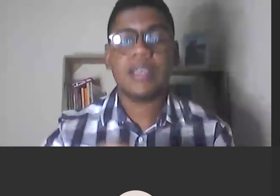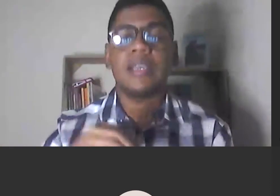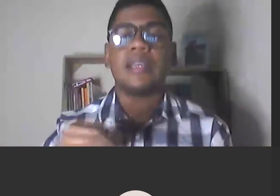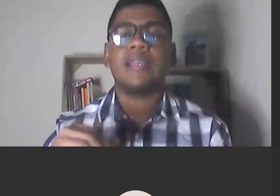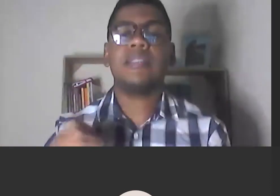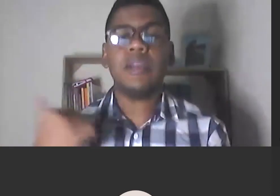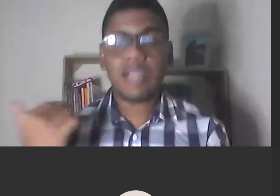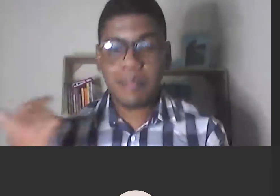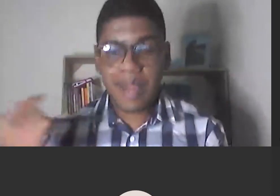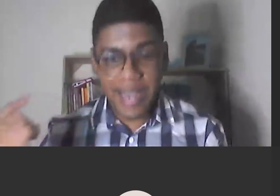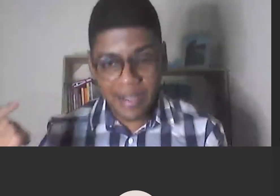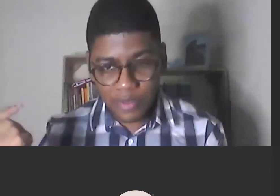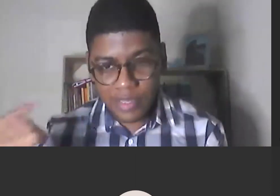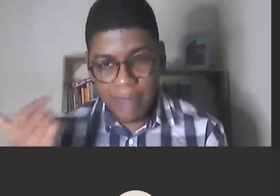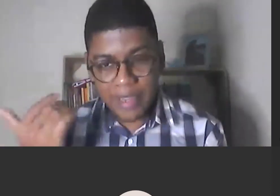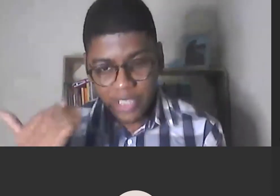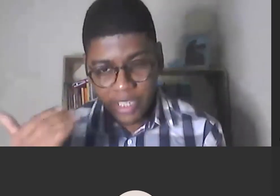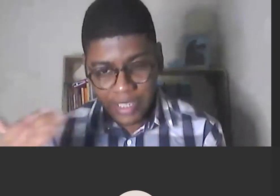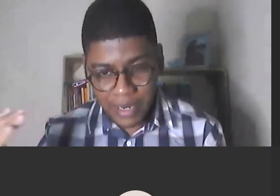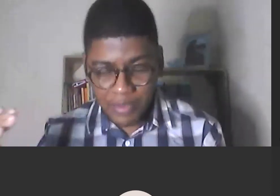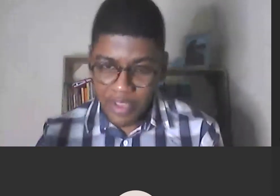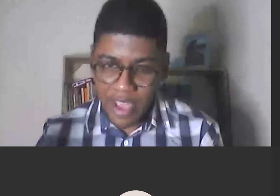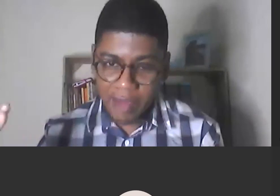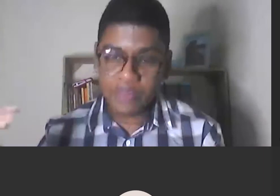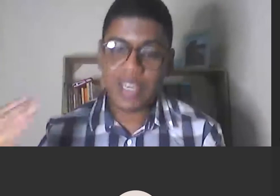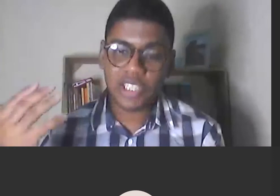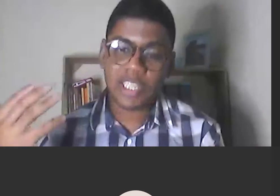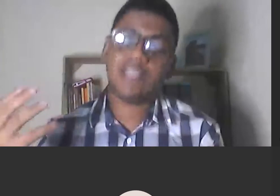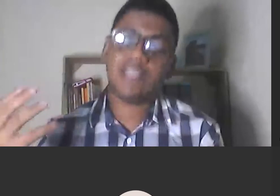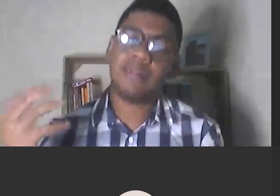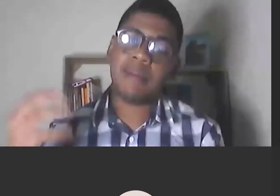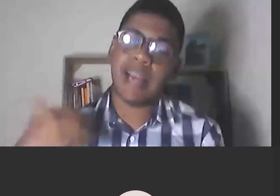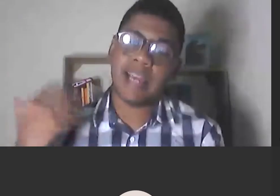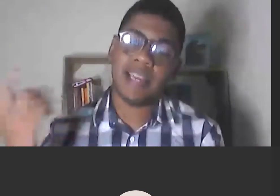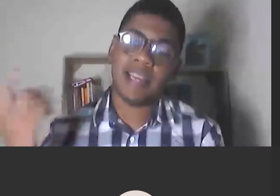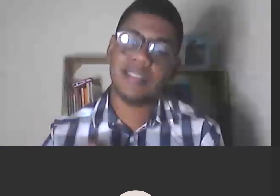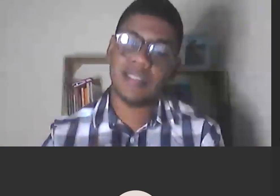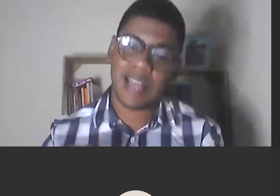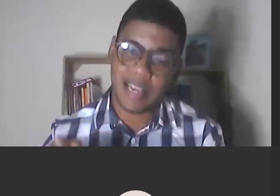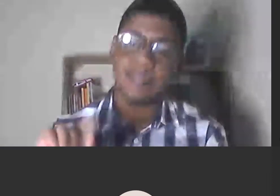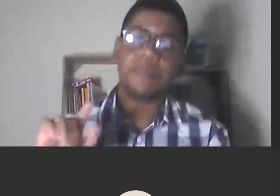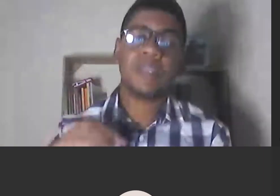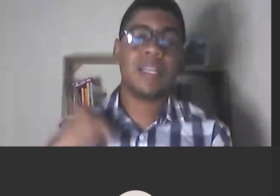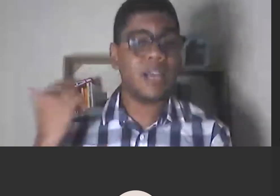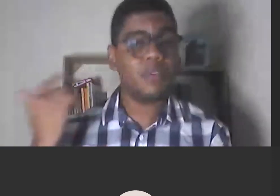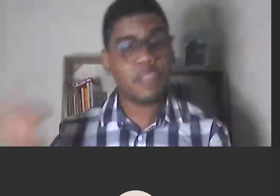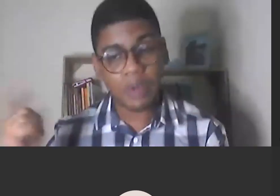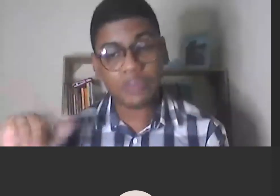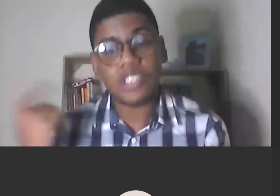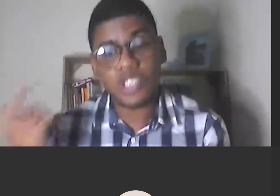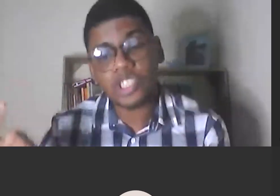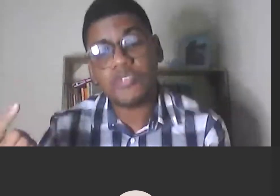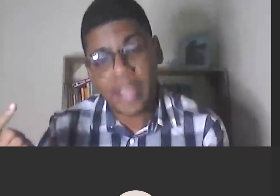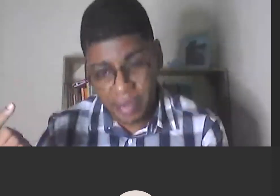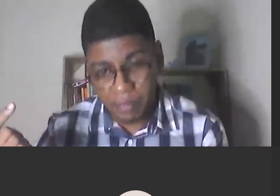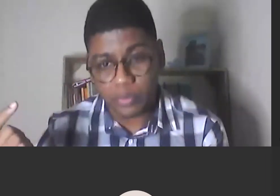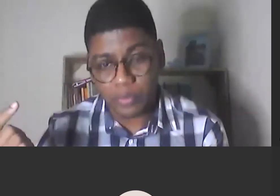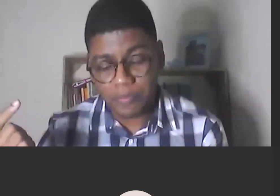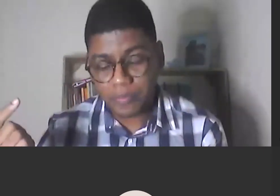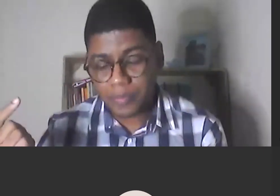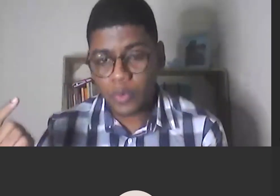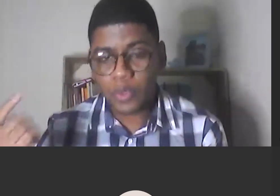vocês. Se eu trabalhar, a partir dessa semana, verbos, a gente tenta trabalhar esses sinais lá no final, se a gente